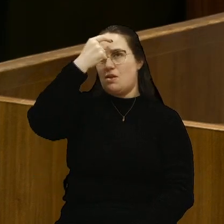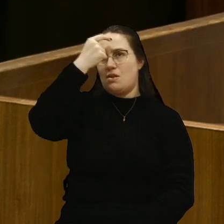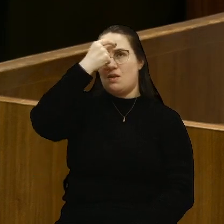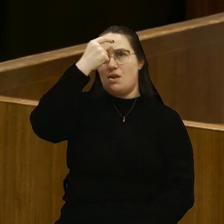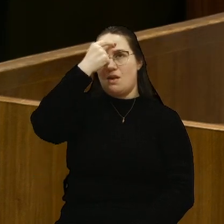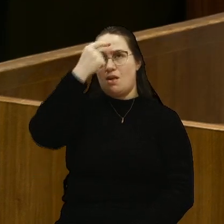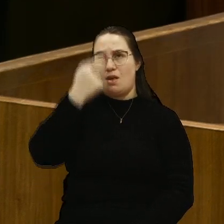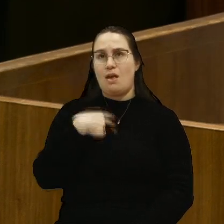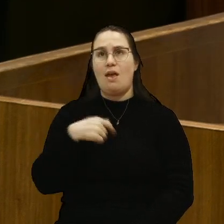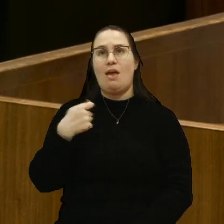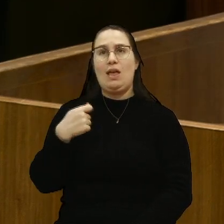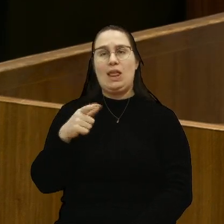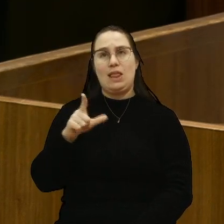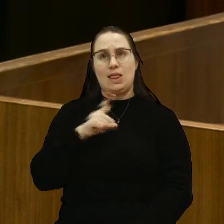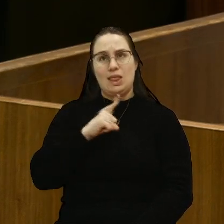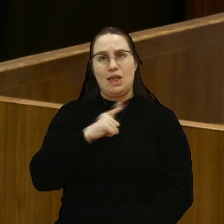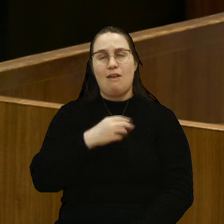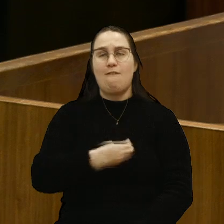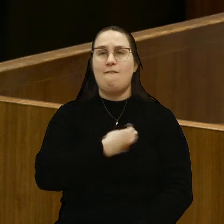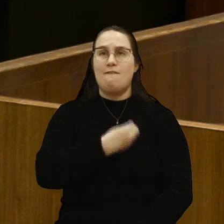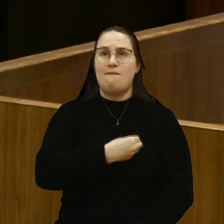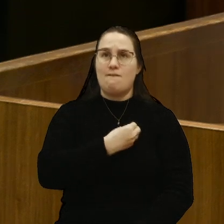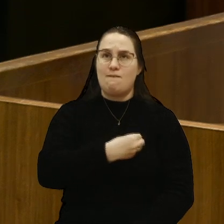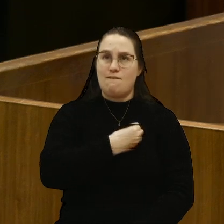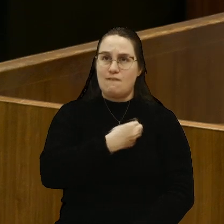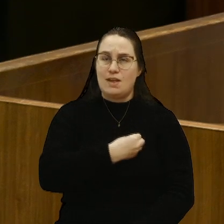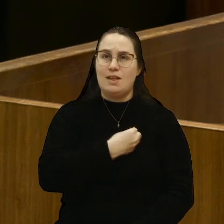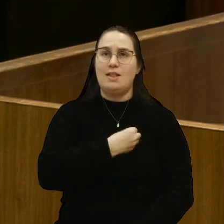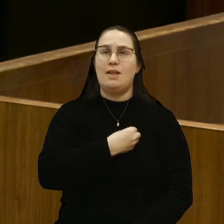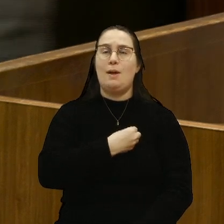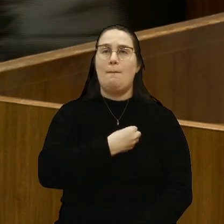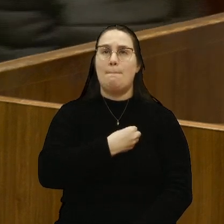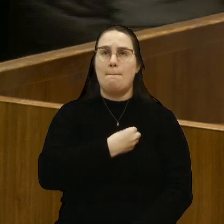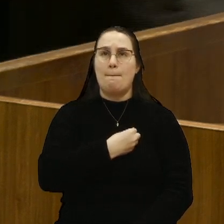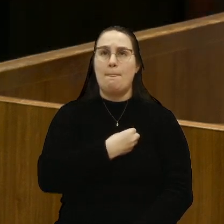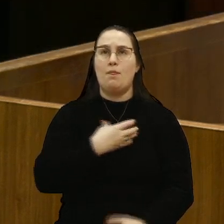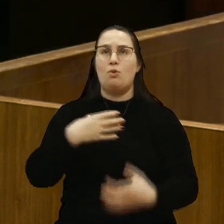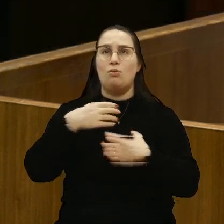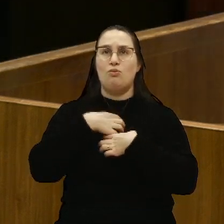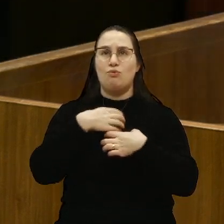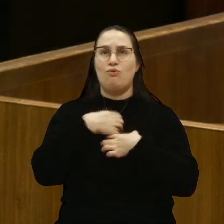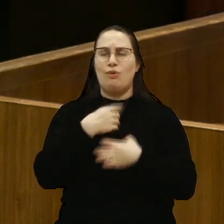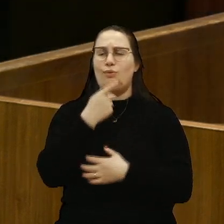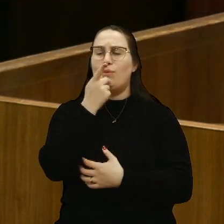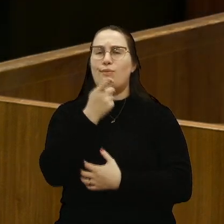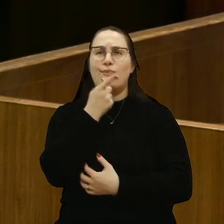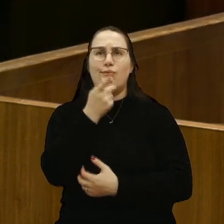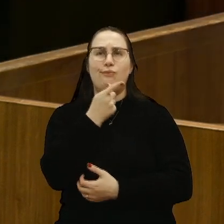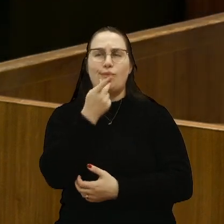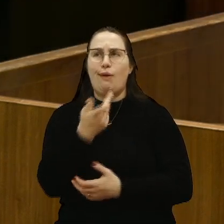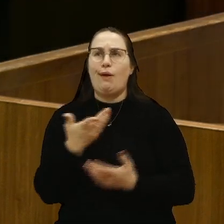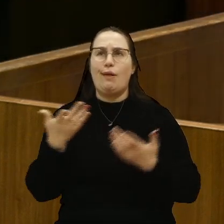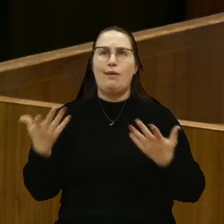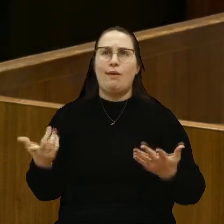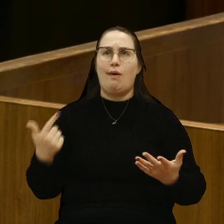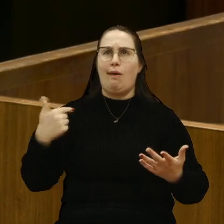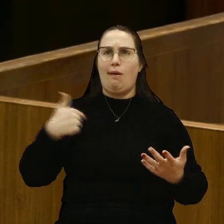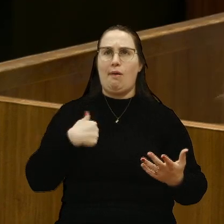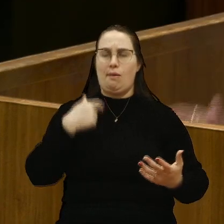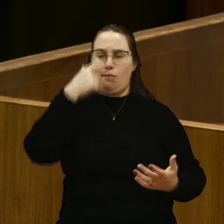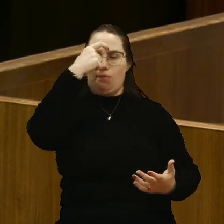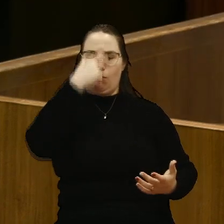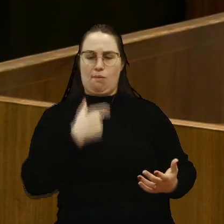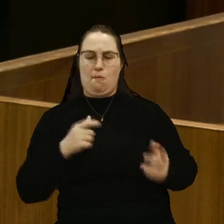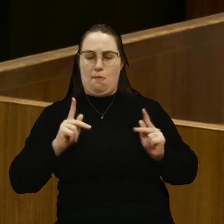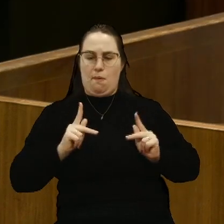têm, apesar de toda a forma que as pessoas falam, de, eu sou uma pessoa